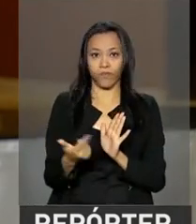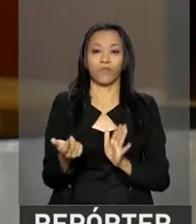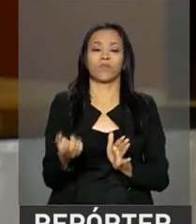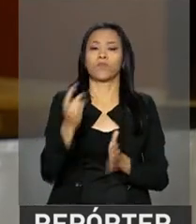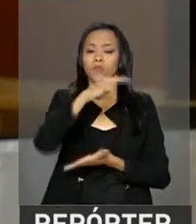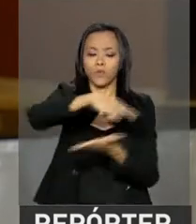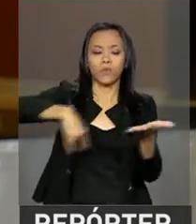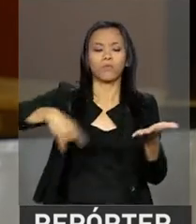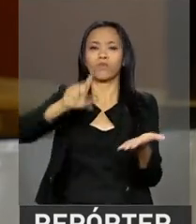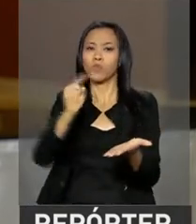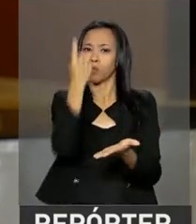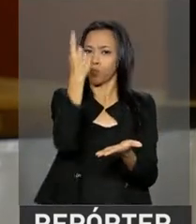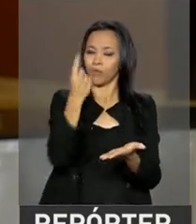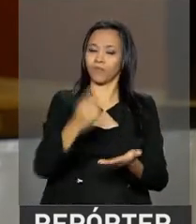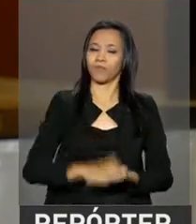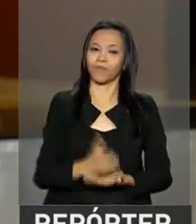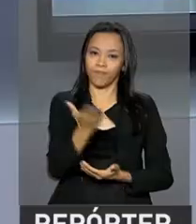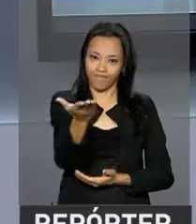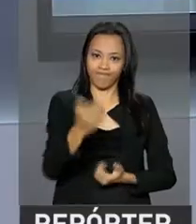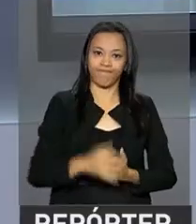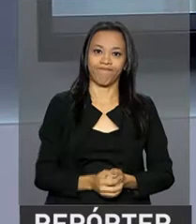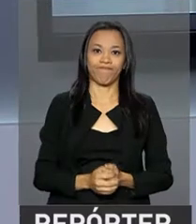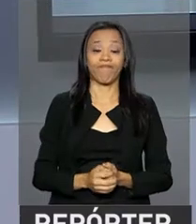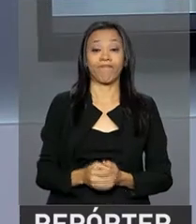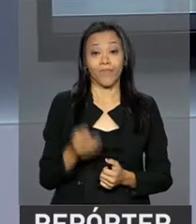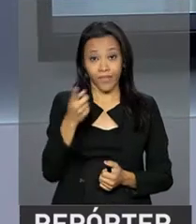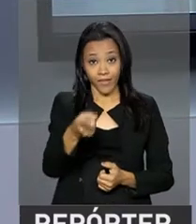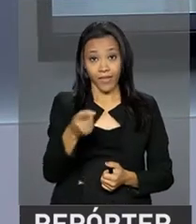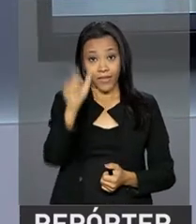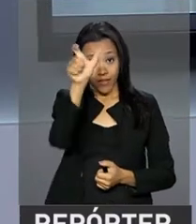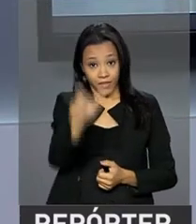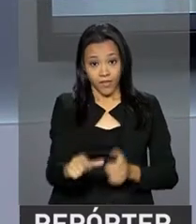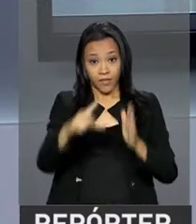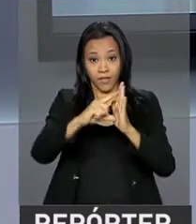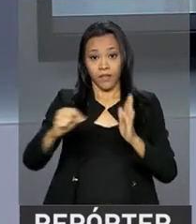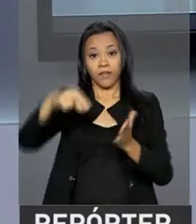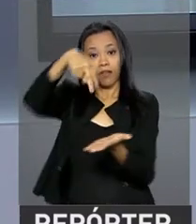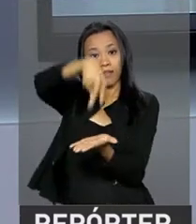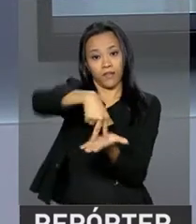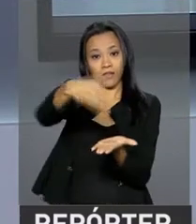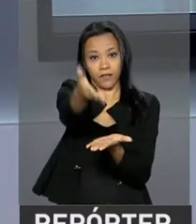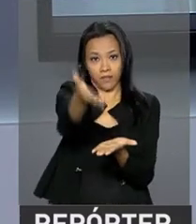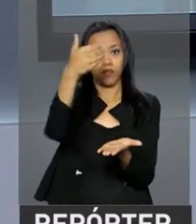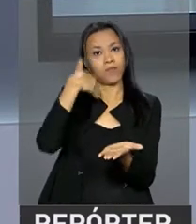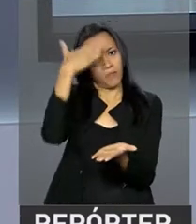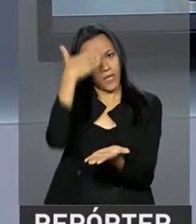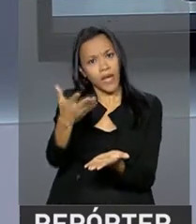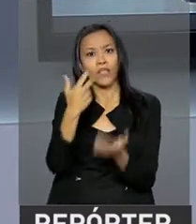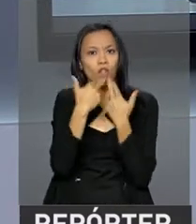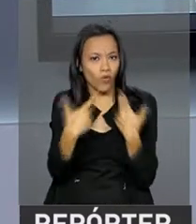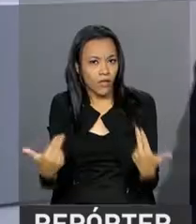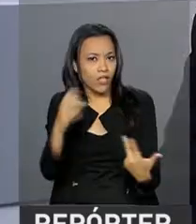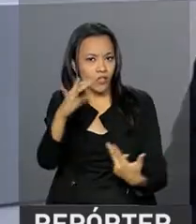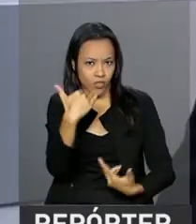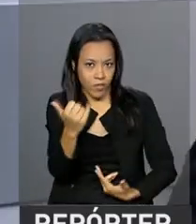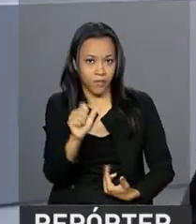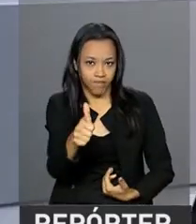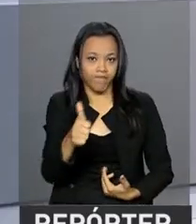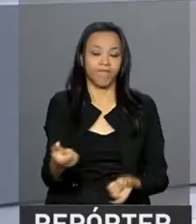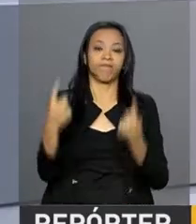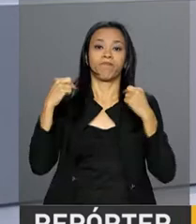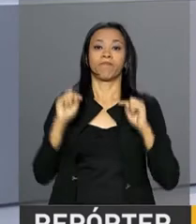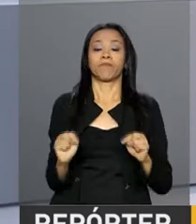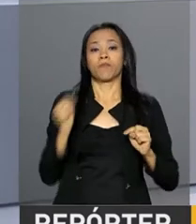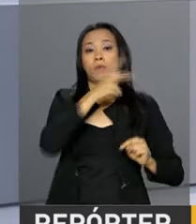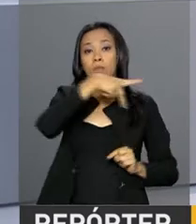única do cidadão com você já joão pedro neto ao vivo do palácio do planalto obrigado joão pelas informações qualquer novidade é só chamar aqui o